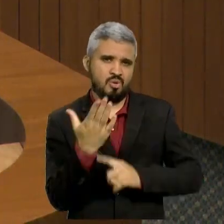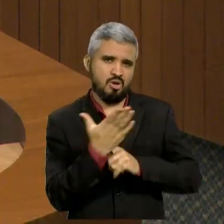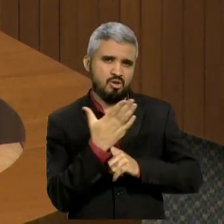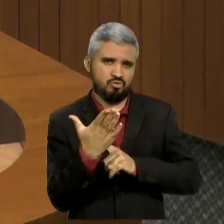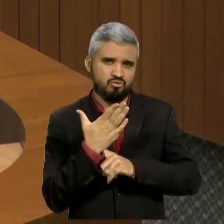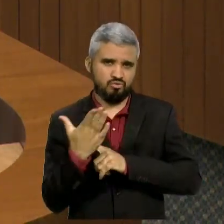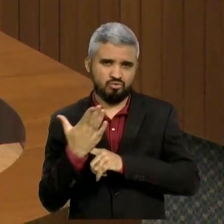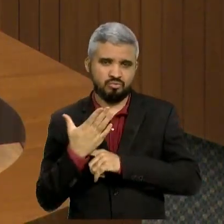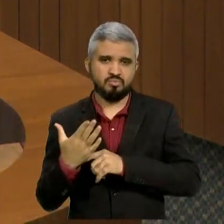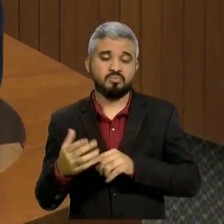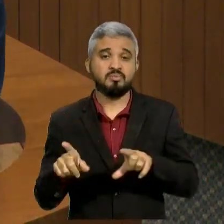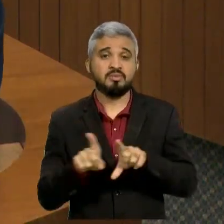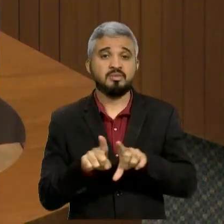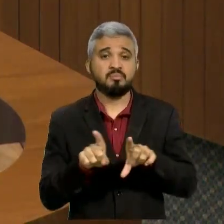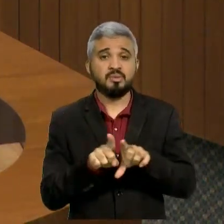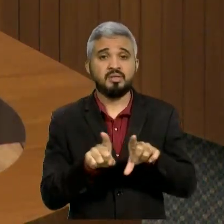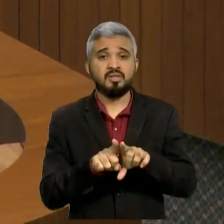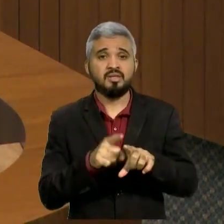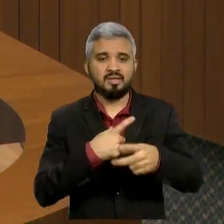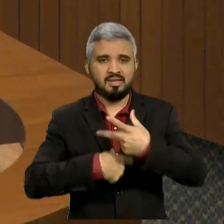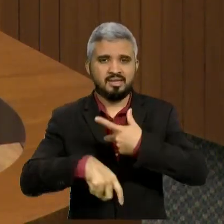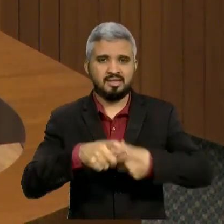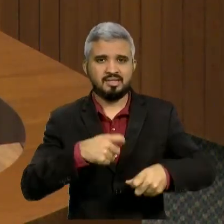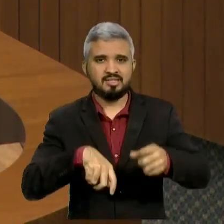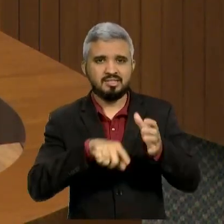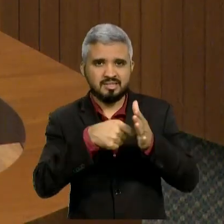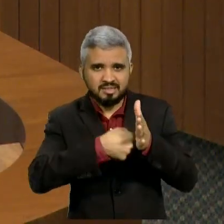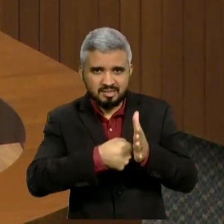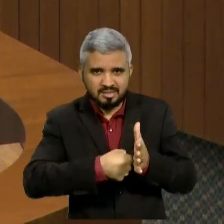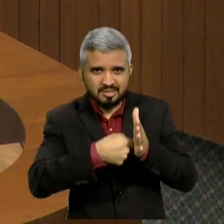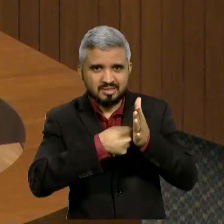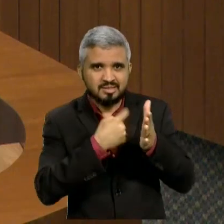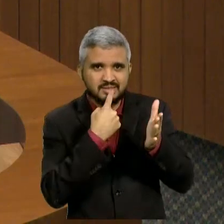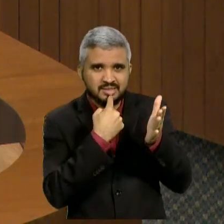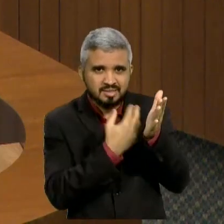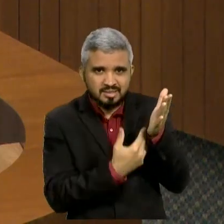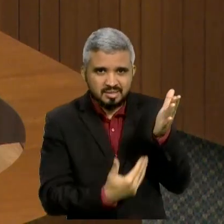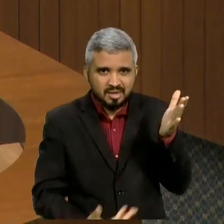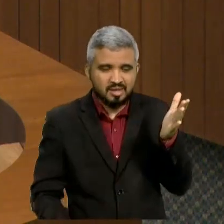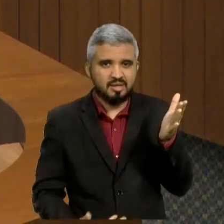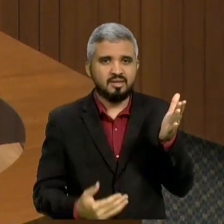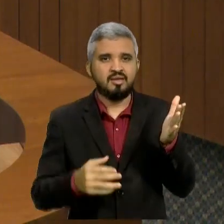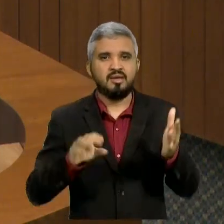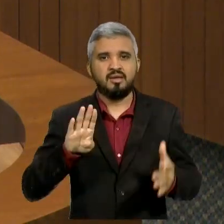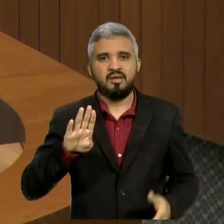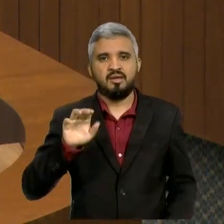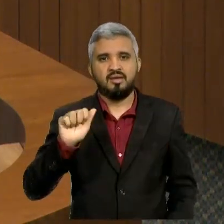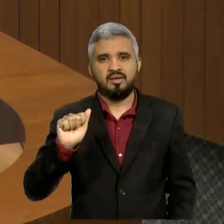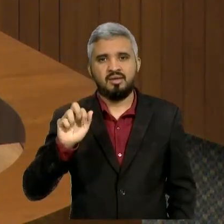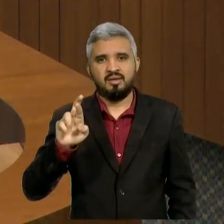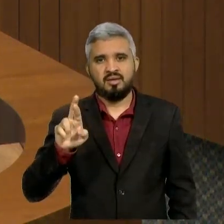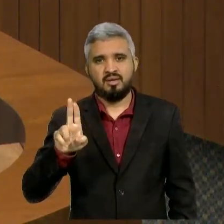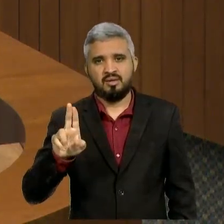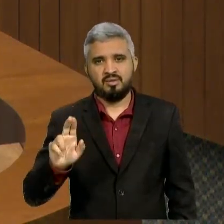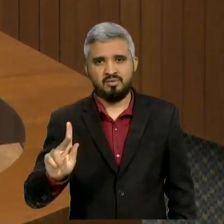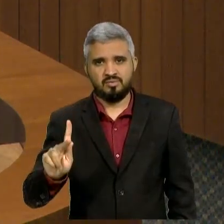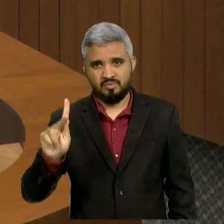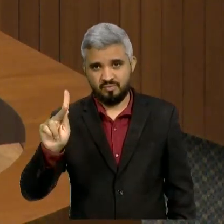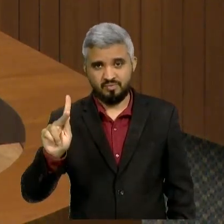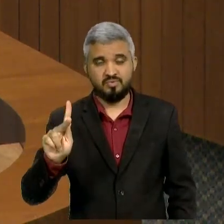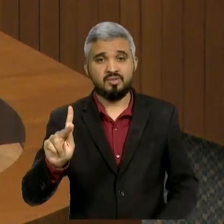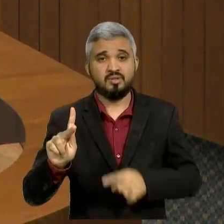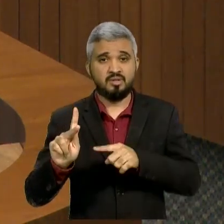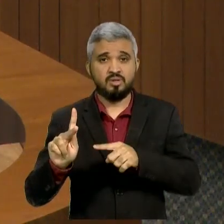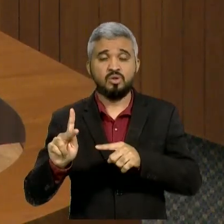através do laboratório Baru lá do do meu amigo irmão contemporâneo de Sese Dr carlan que tem nos